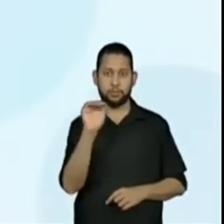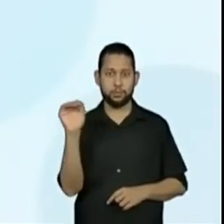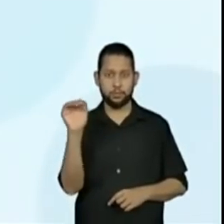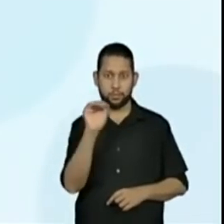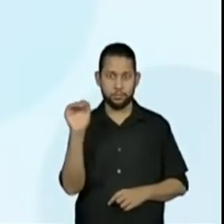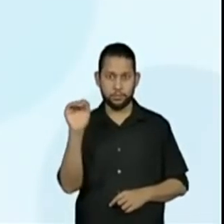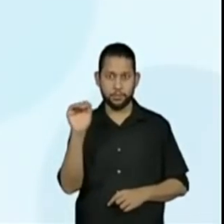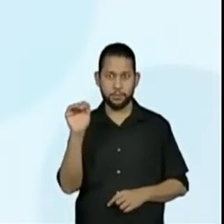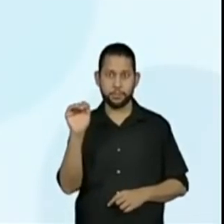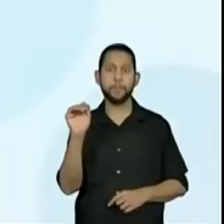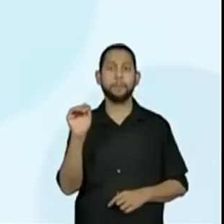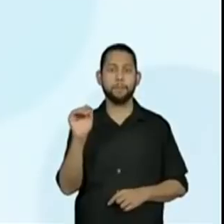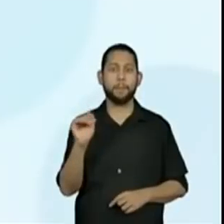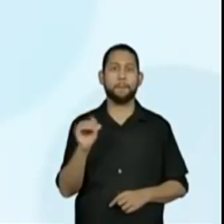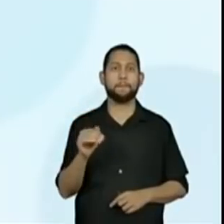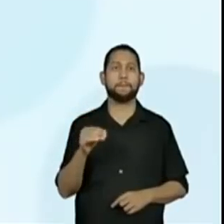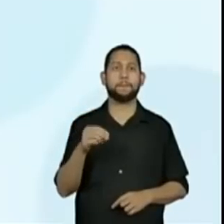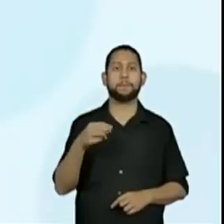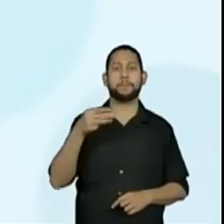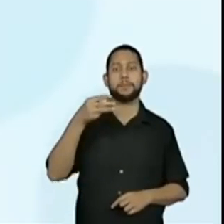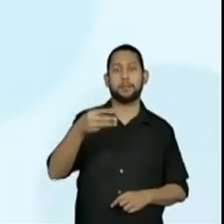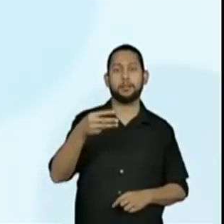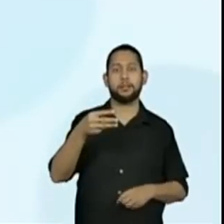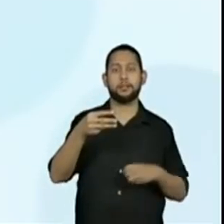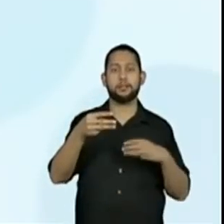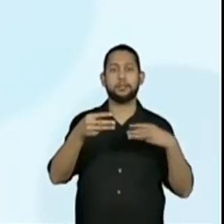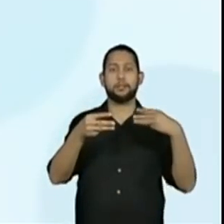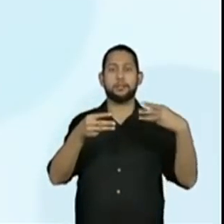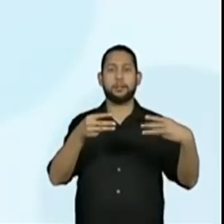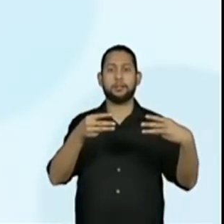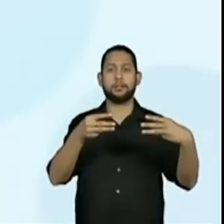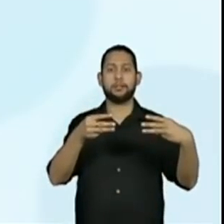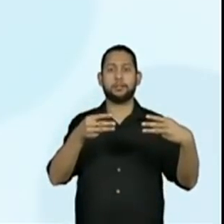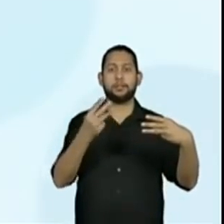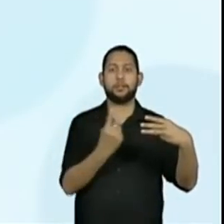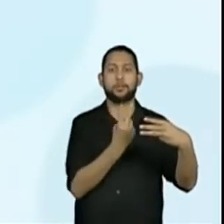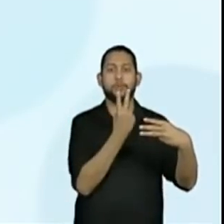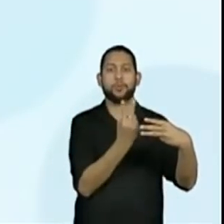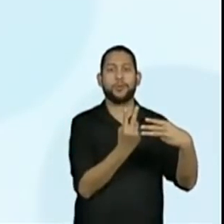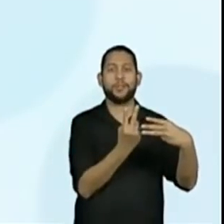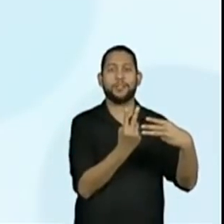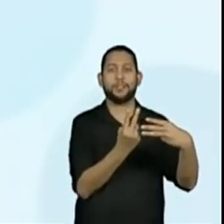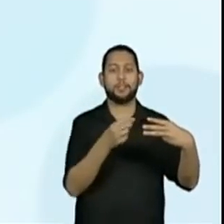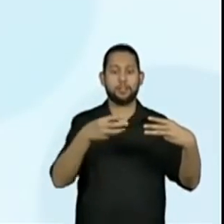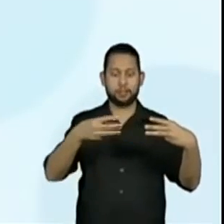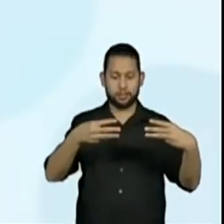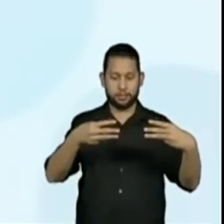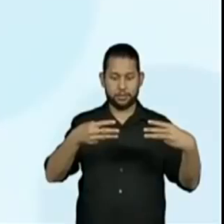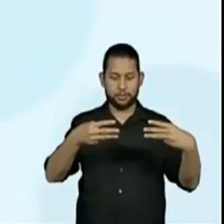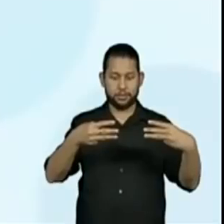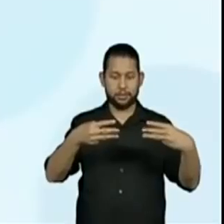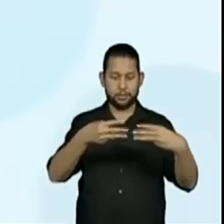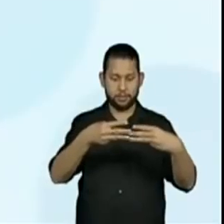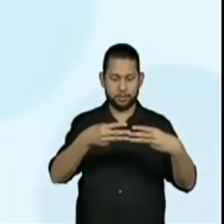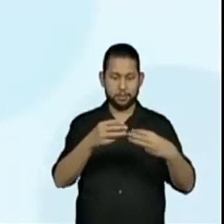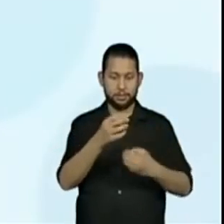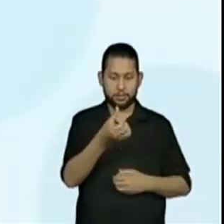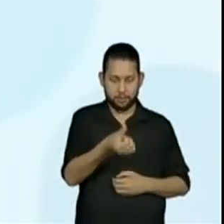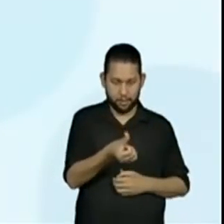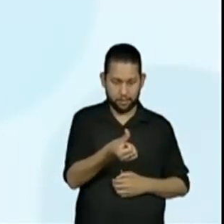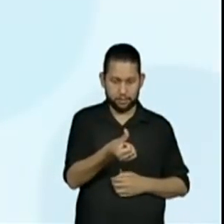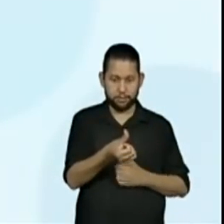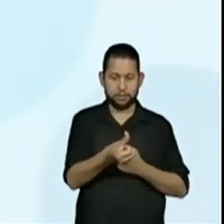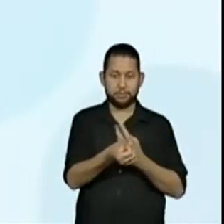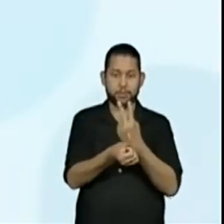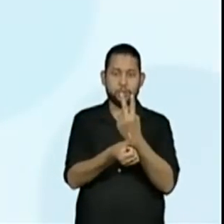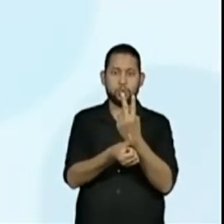cima mais 3 e 3 6 novamente Opa faltou